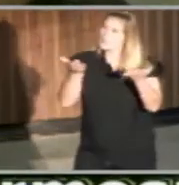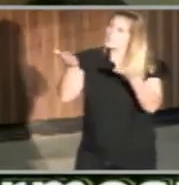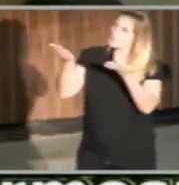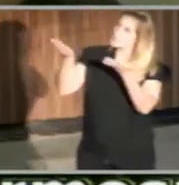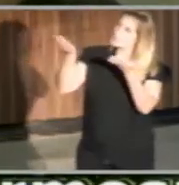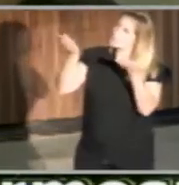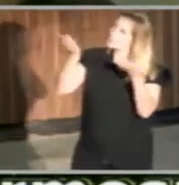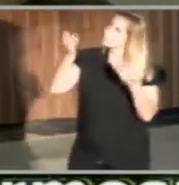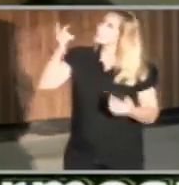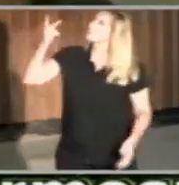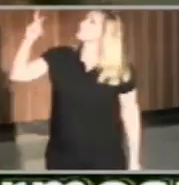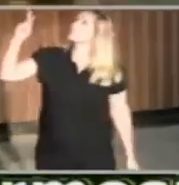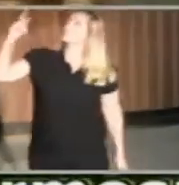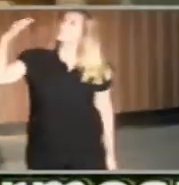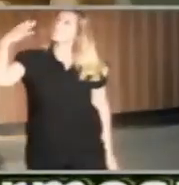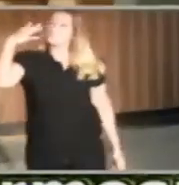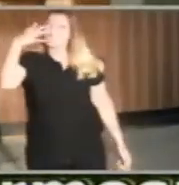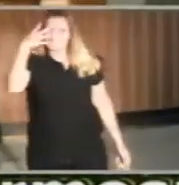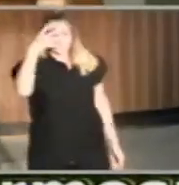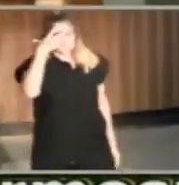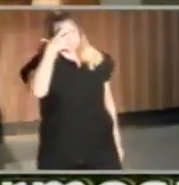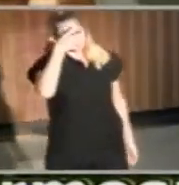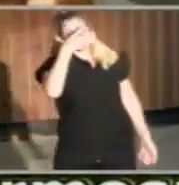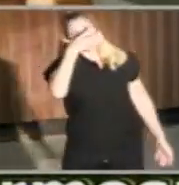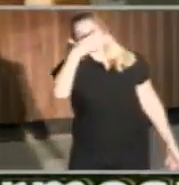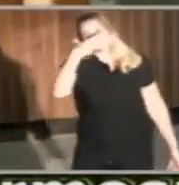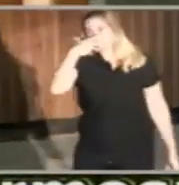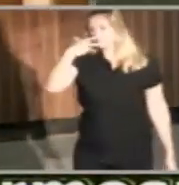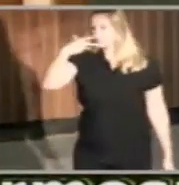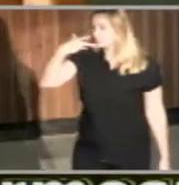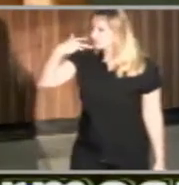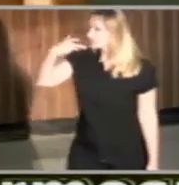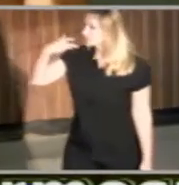em sua formosura.